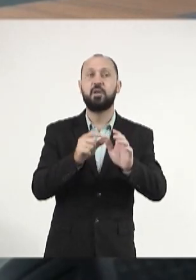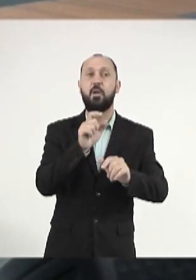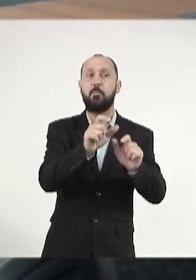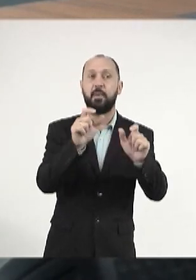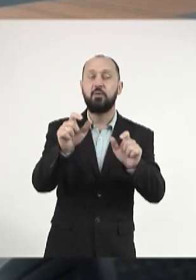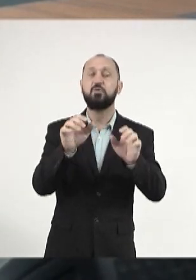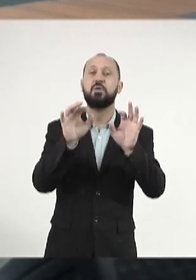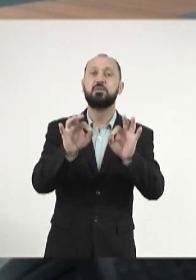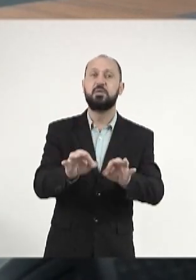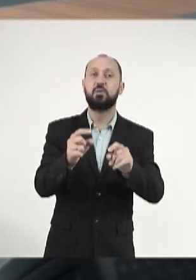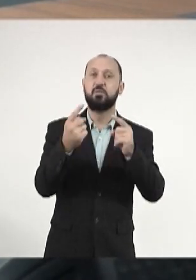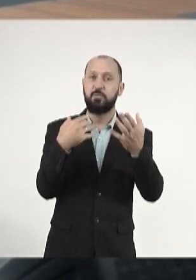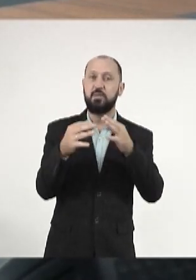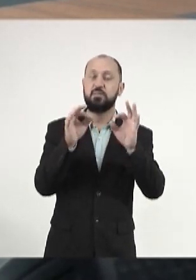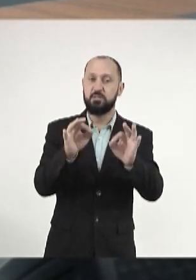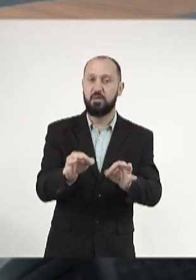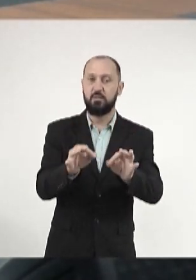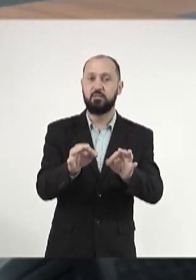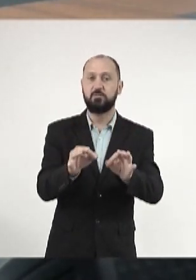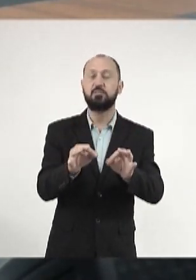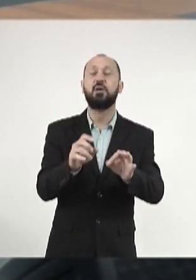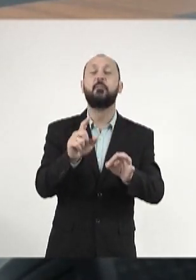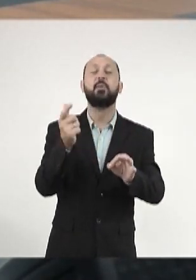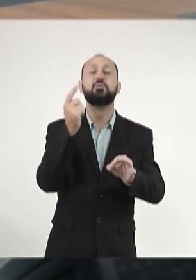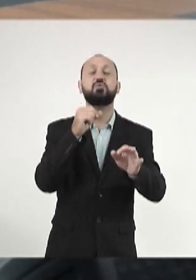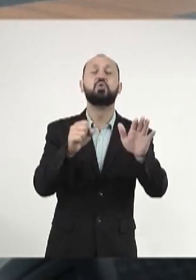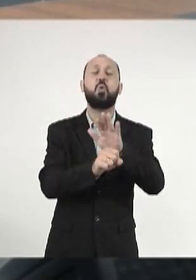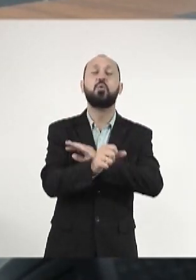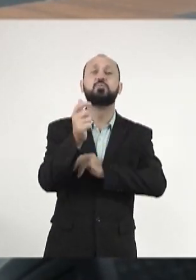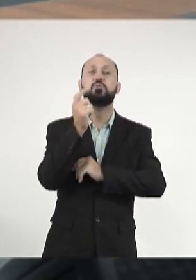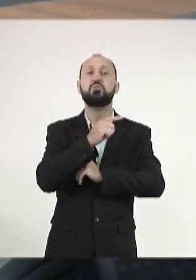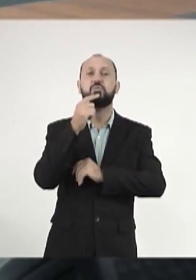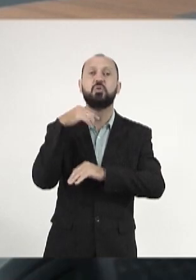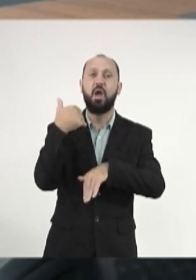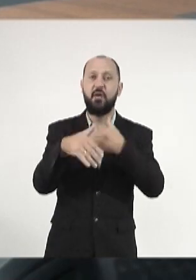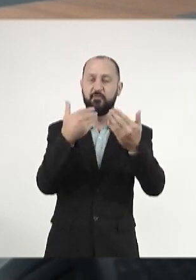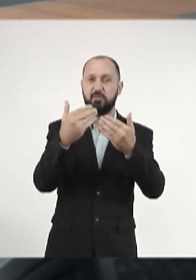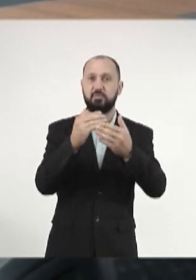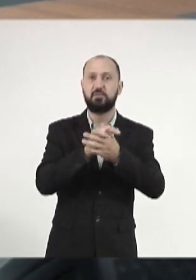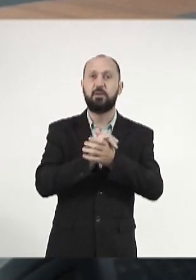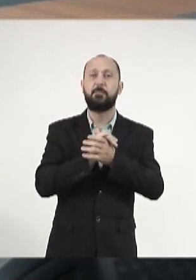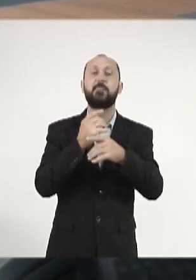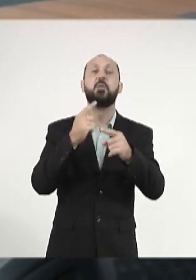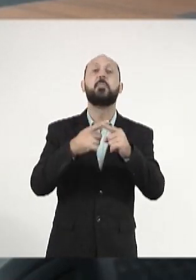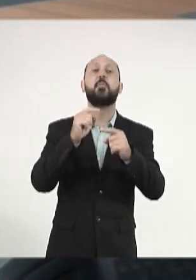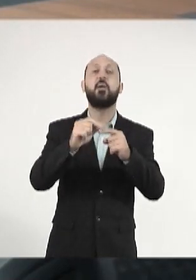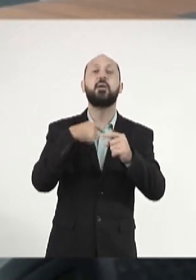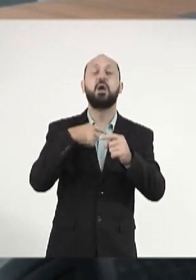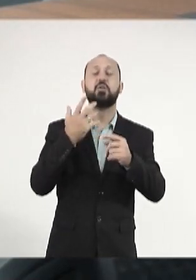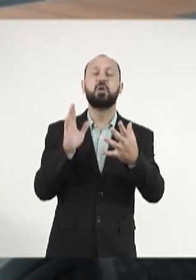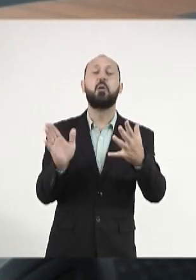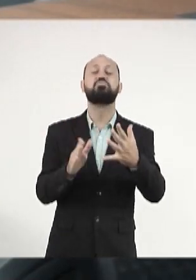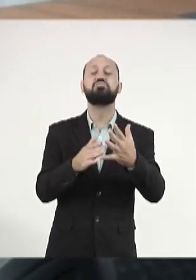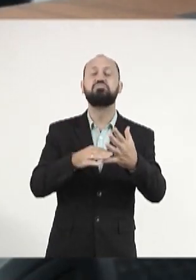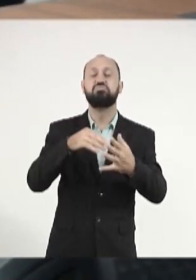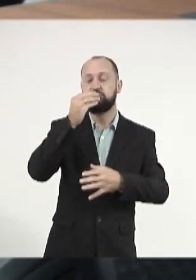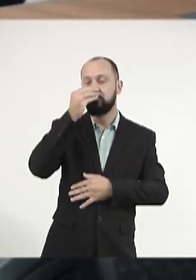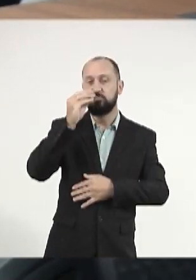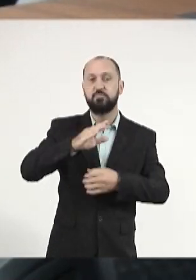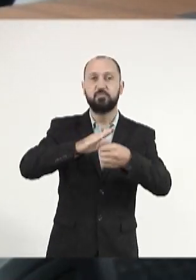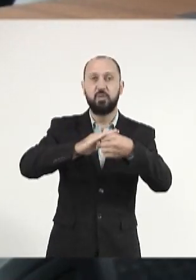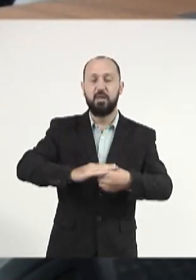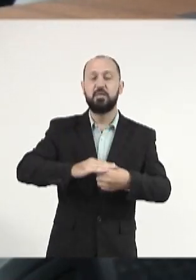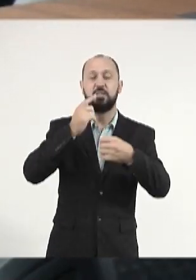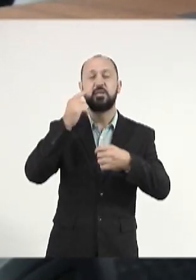no lugar certo, o debate certo no lugar certo, para que a gente possa avançar. Porque a gente menosprezar e diminuir